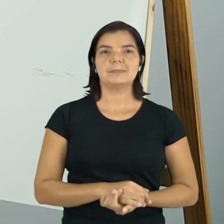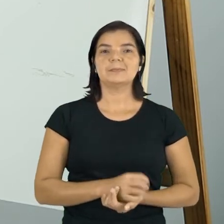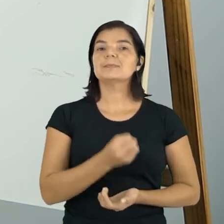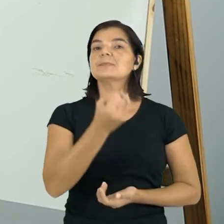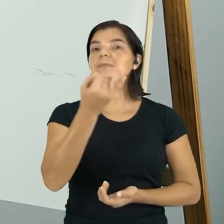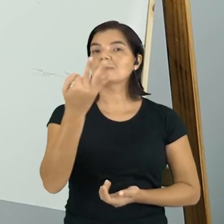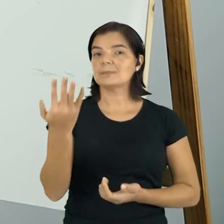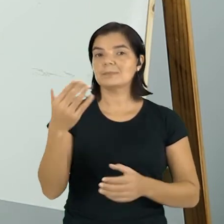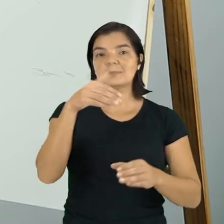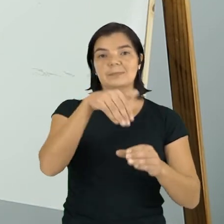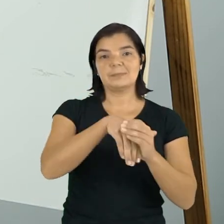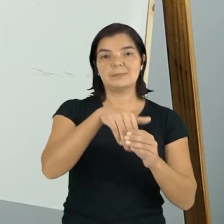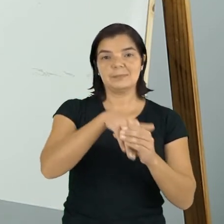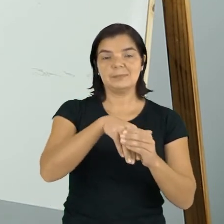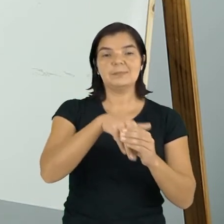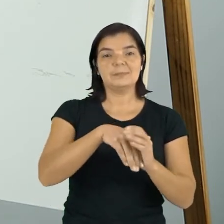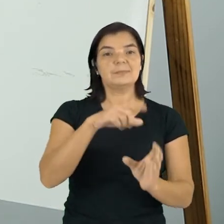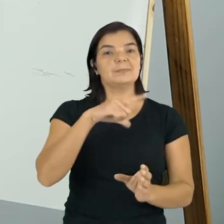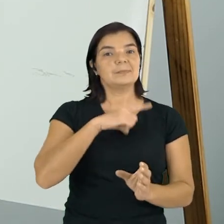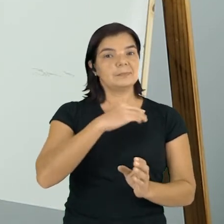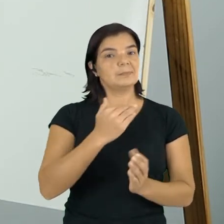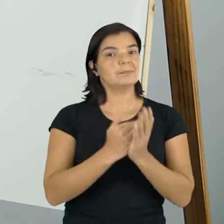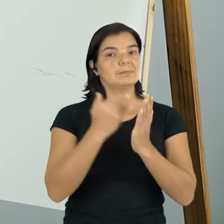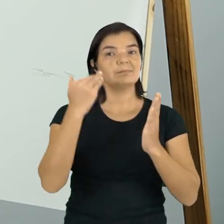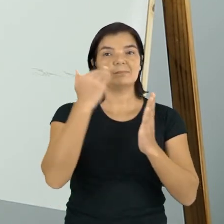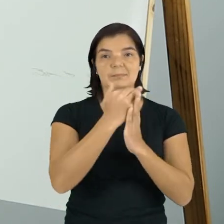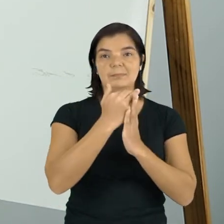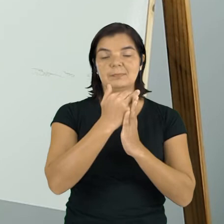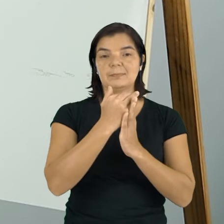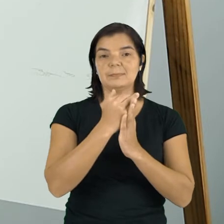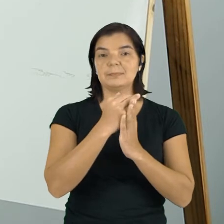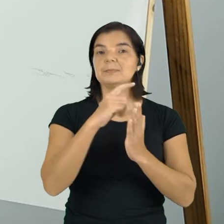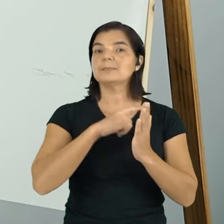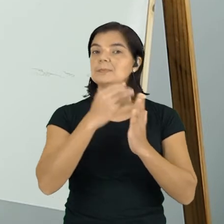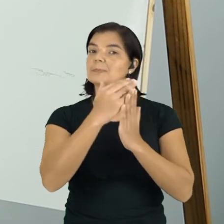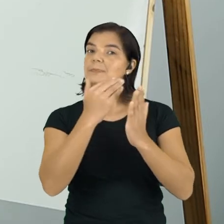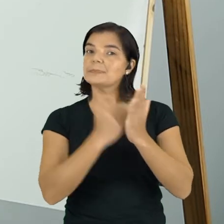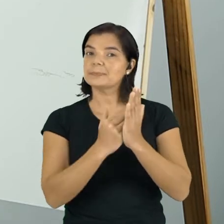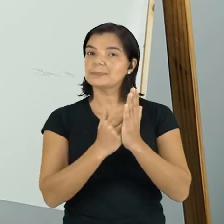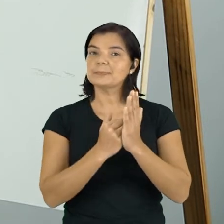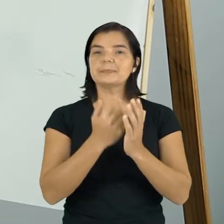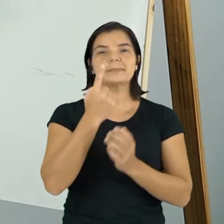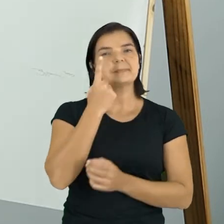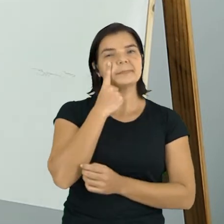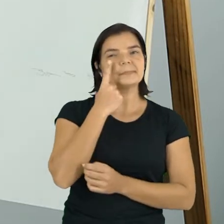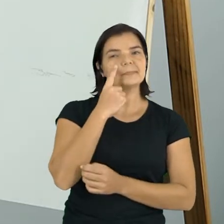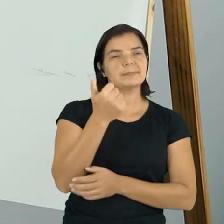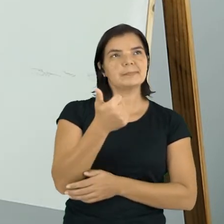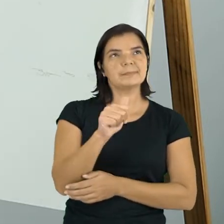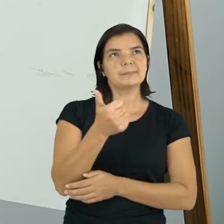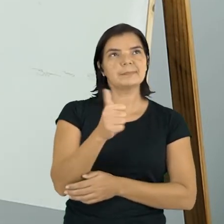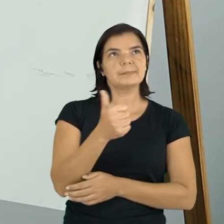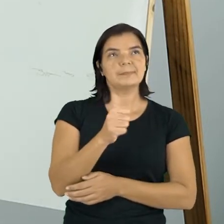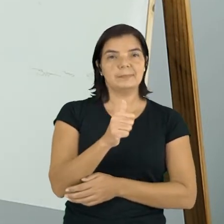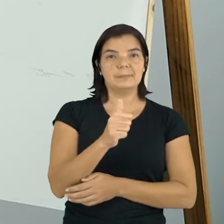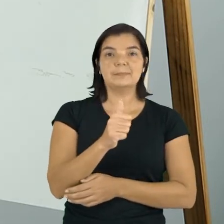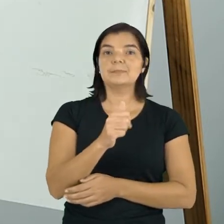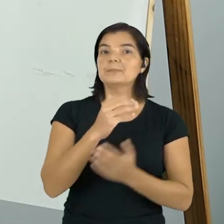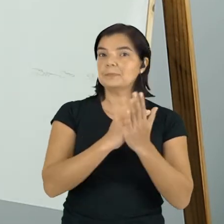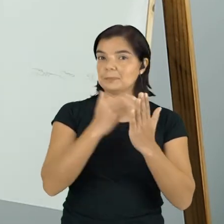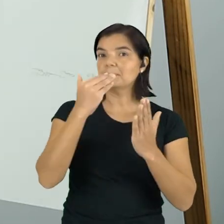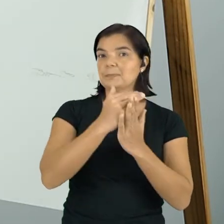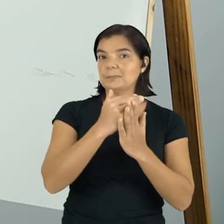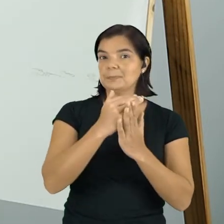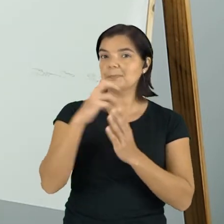de quantidade de voto do que teve maior para o que teve menor? Aí nós vamos analisar. O